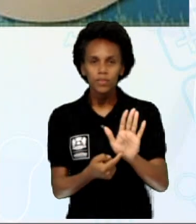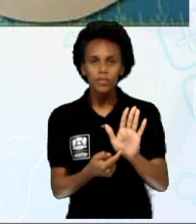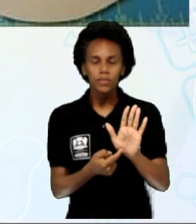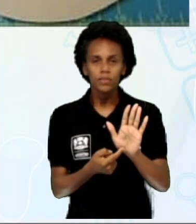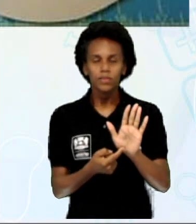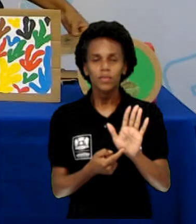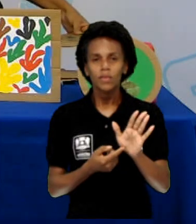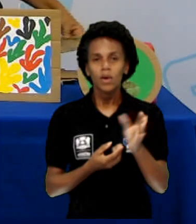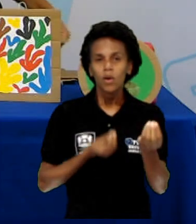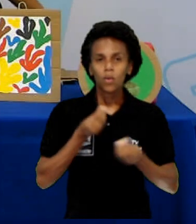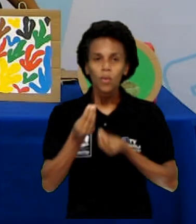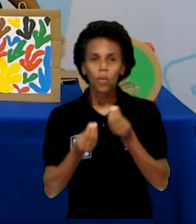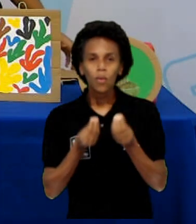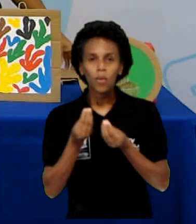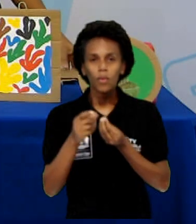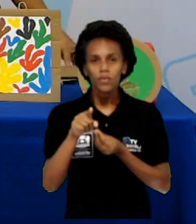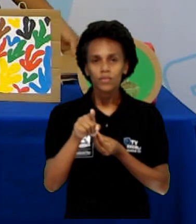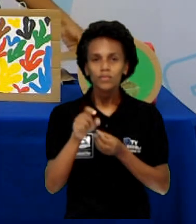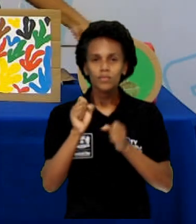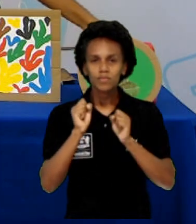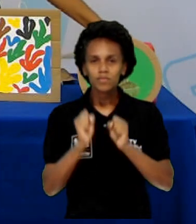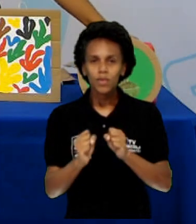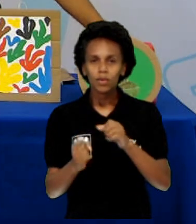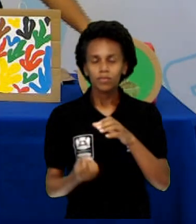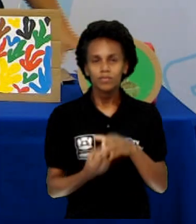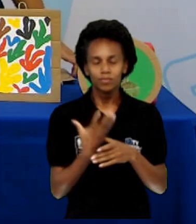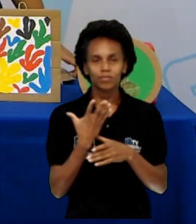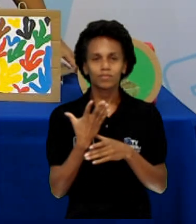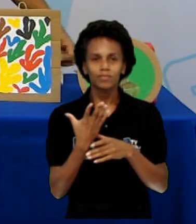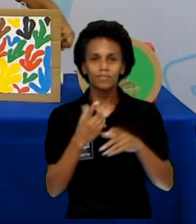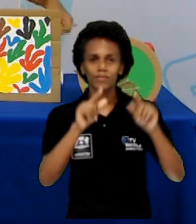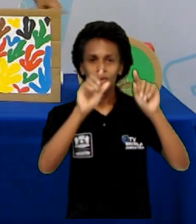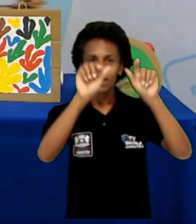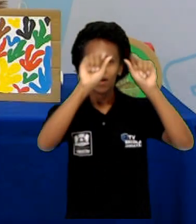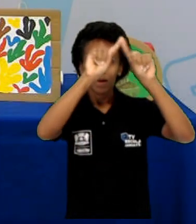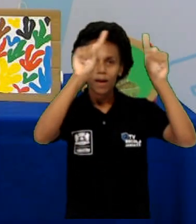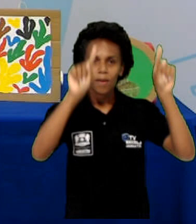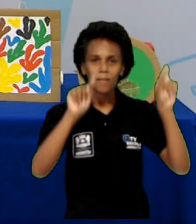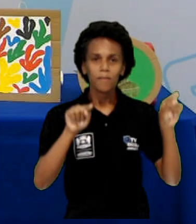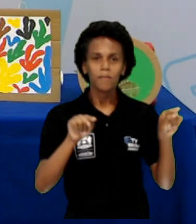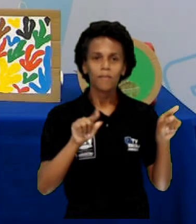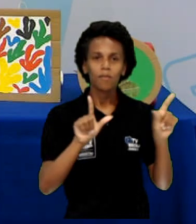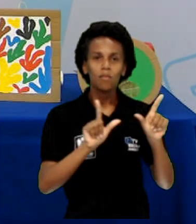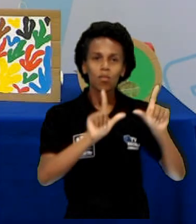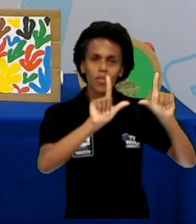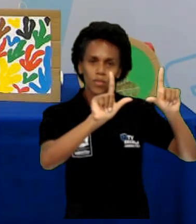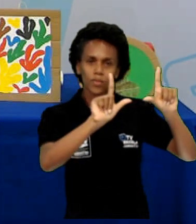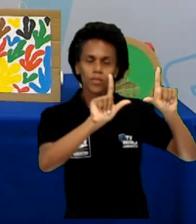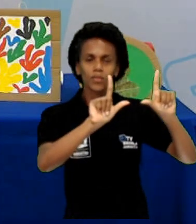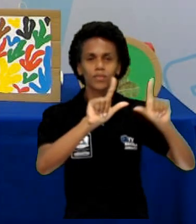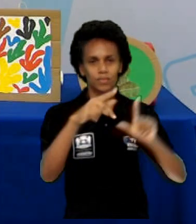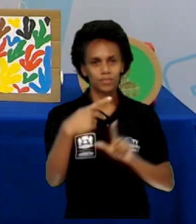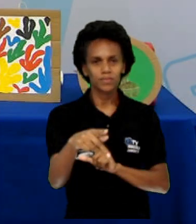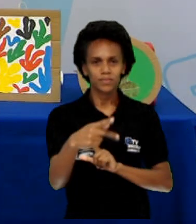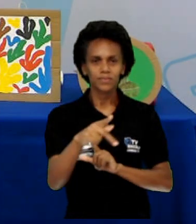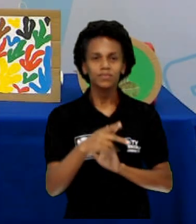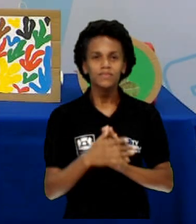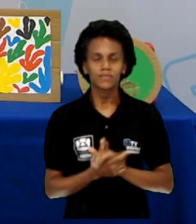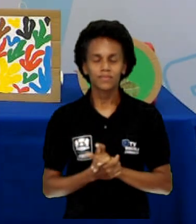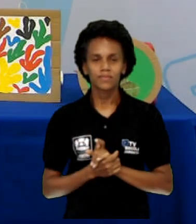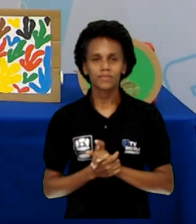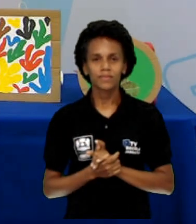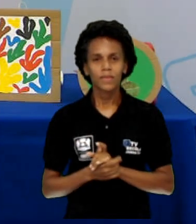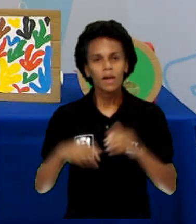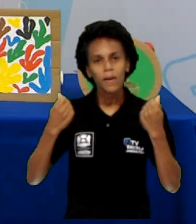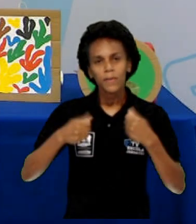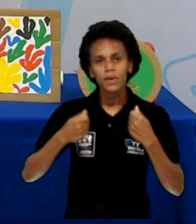produzir a própria moldura de vocês para as obras, ok? Então, o que a gente vai precisar? Um pedaço de